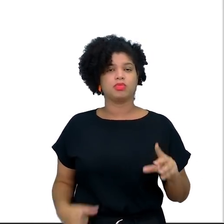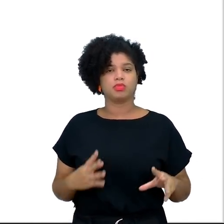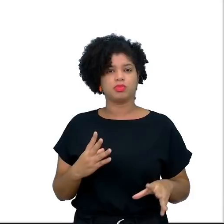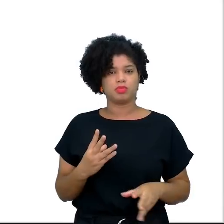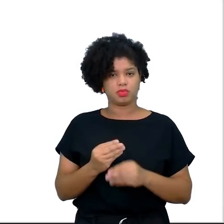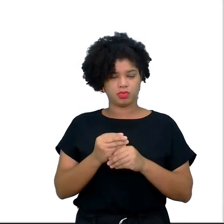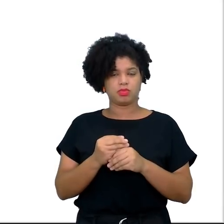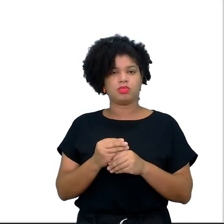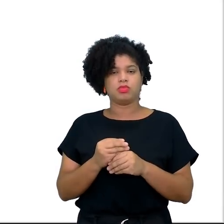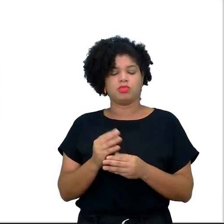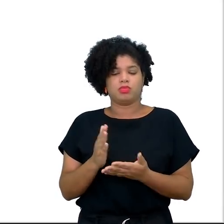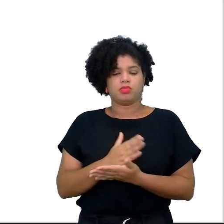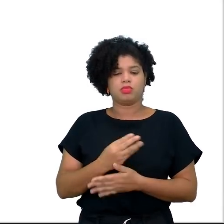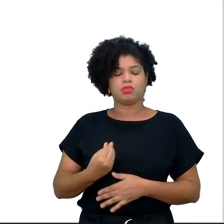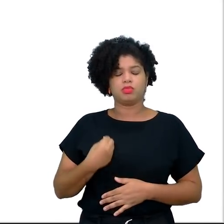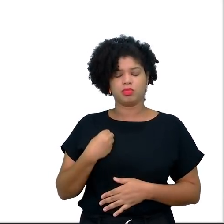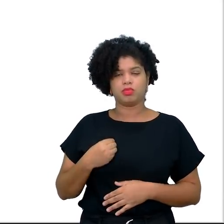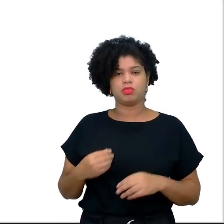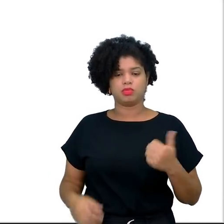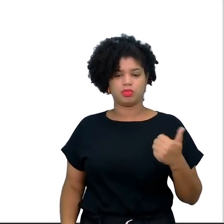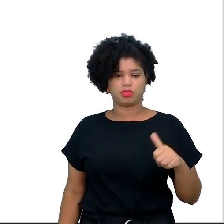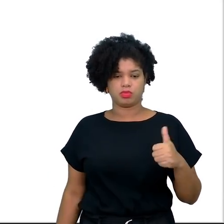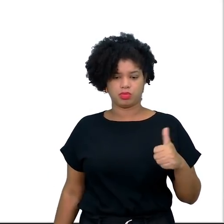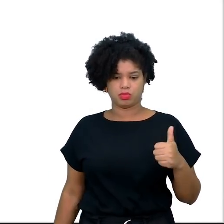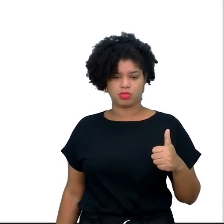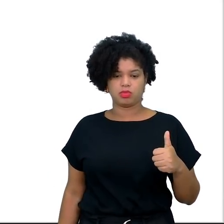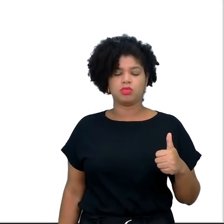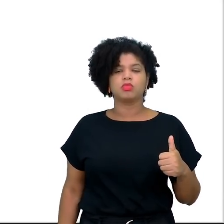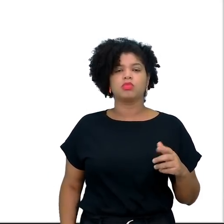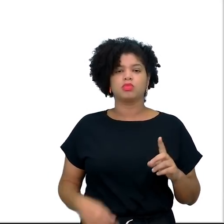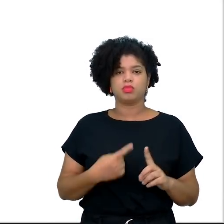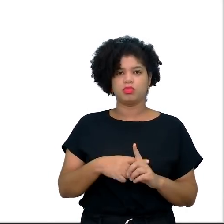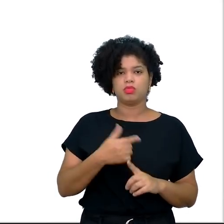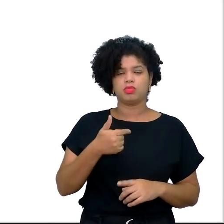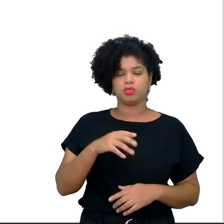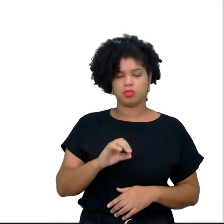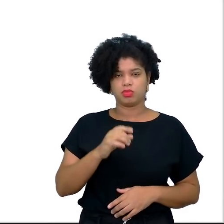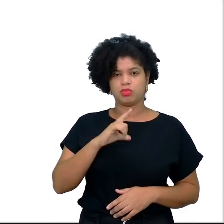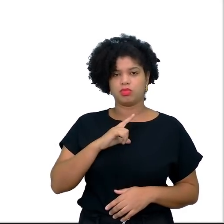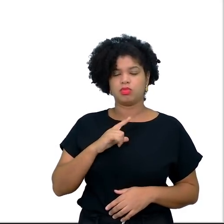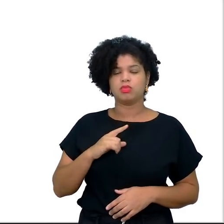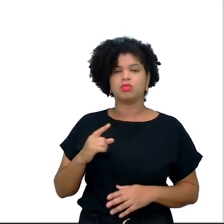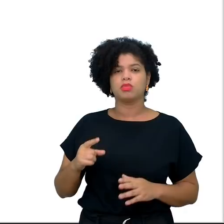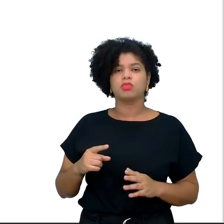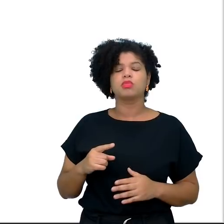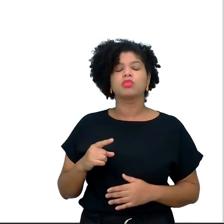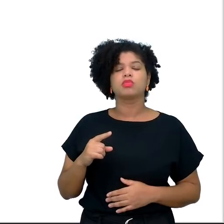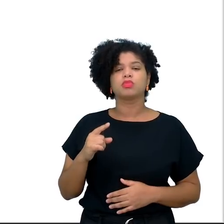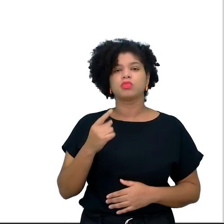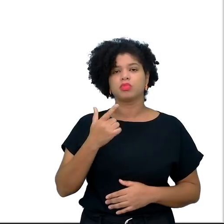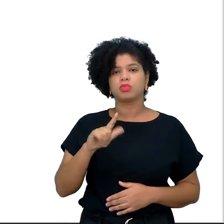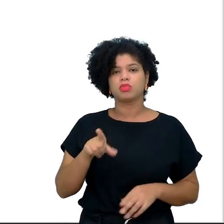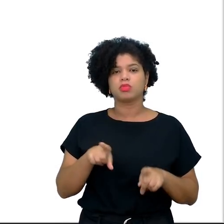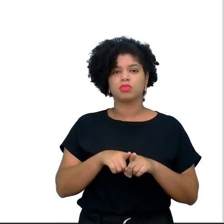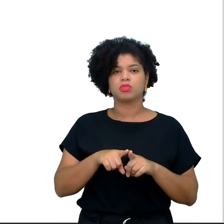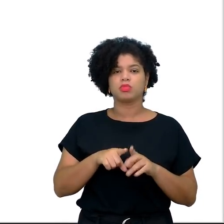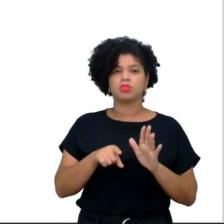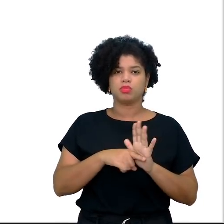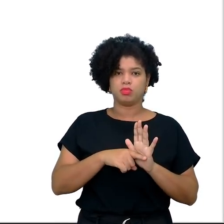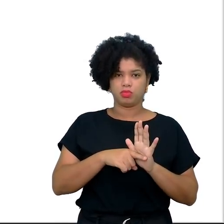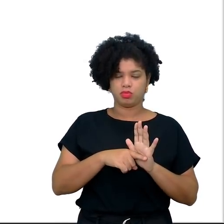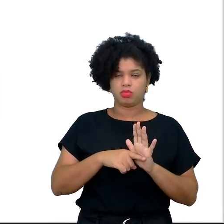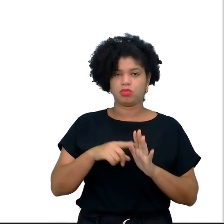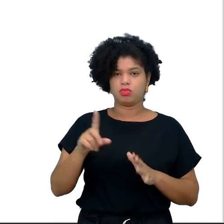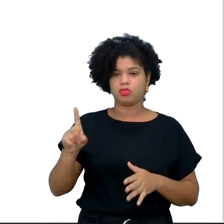que tinha, né, que são as 11, as 10 que ele ganhou na primeira rodada, e depois subtrair do total,